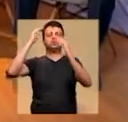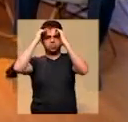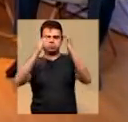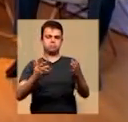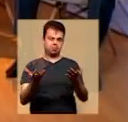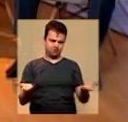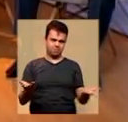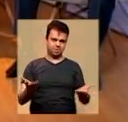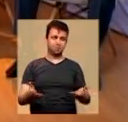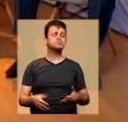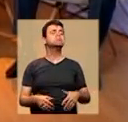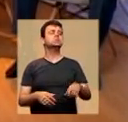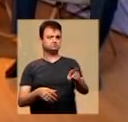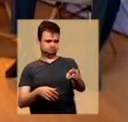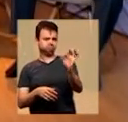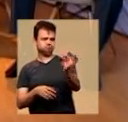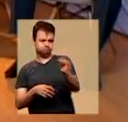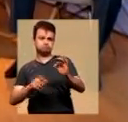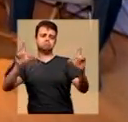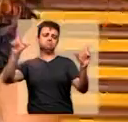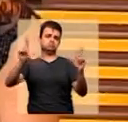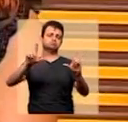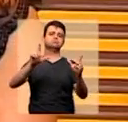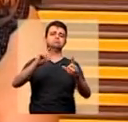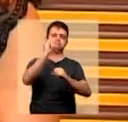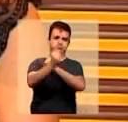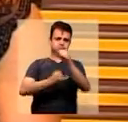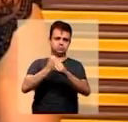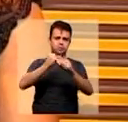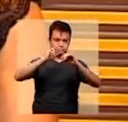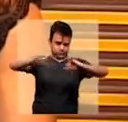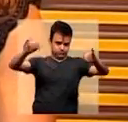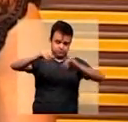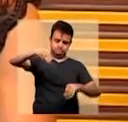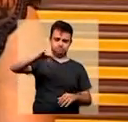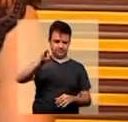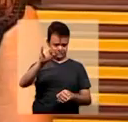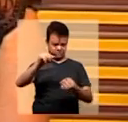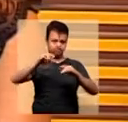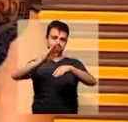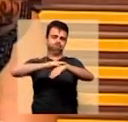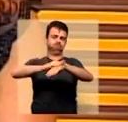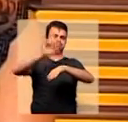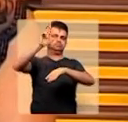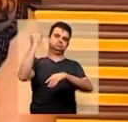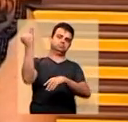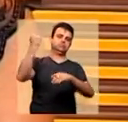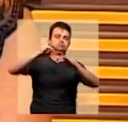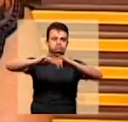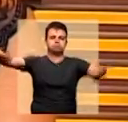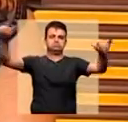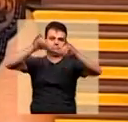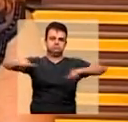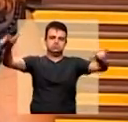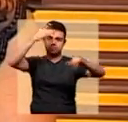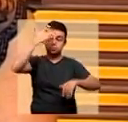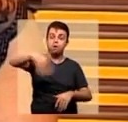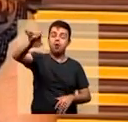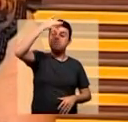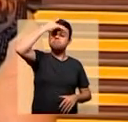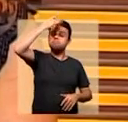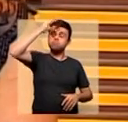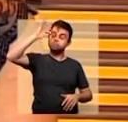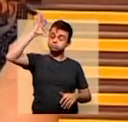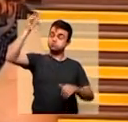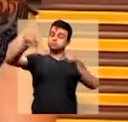É nesse momento que eu vejo que a mídia é tão importante, para conscientizar de uma forma muito ampla, para conscientização ampla da